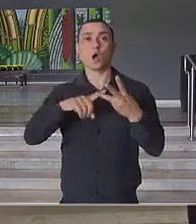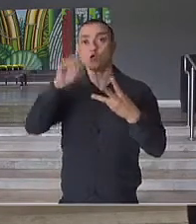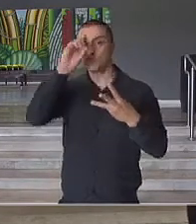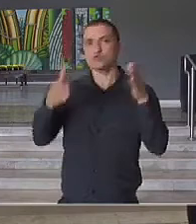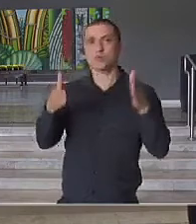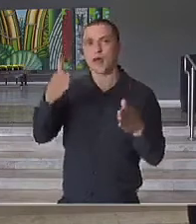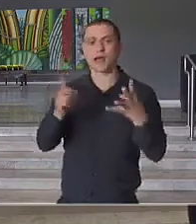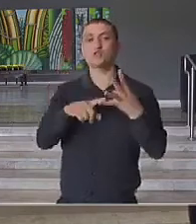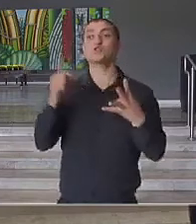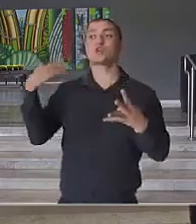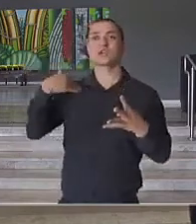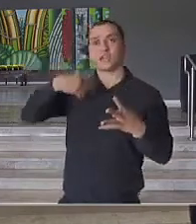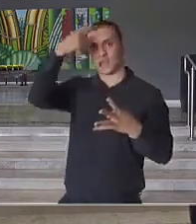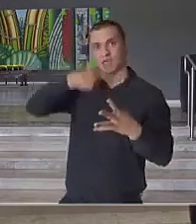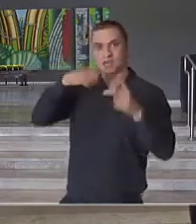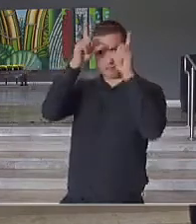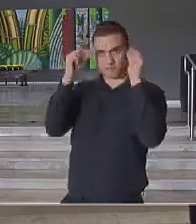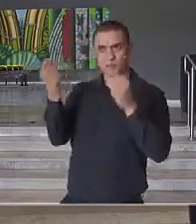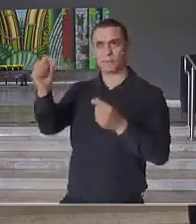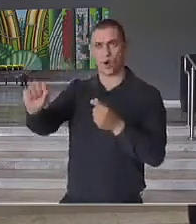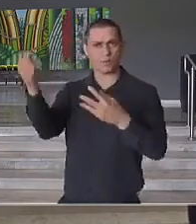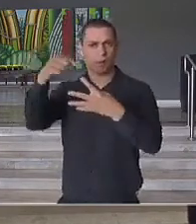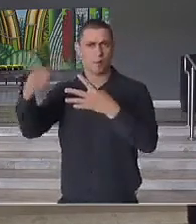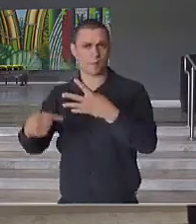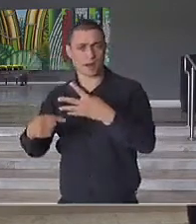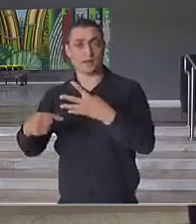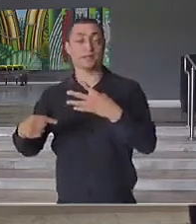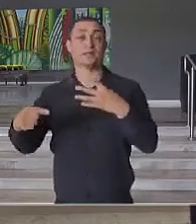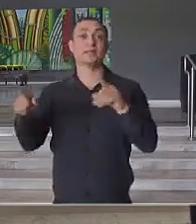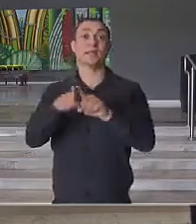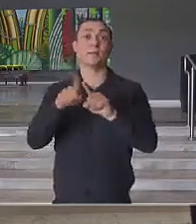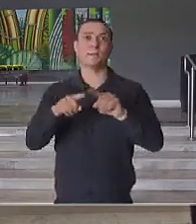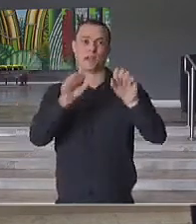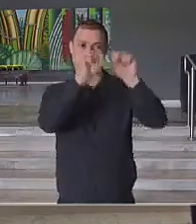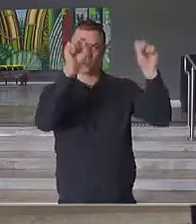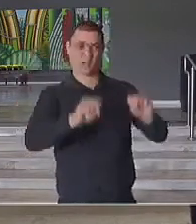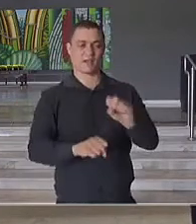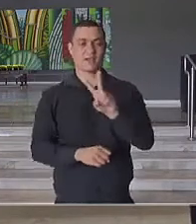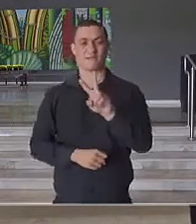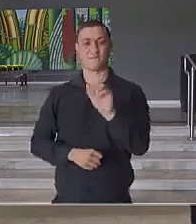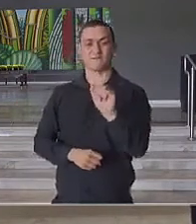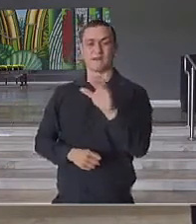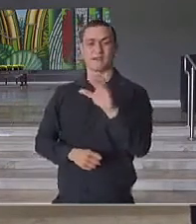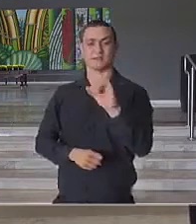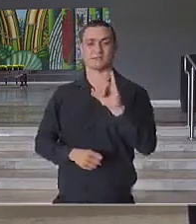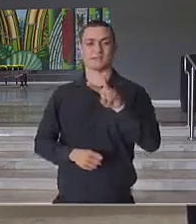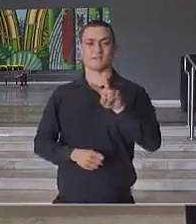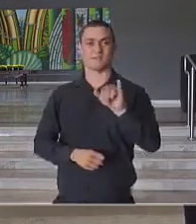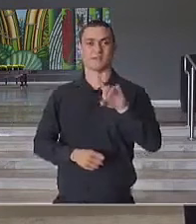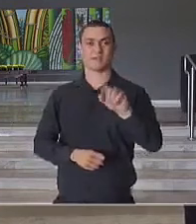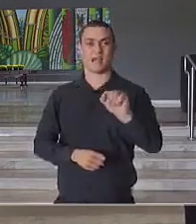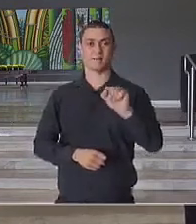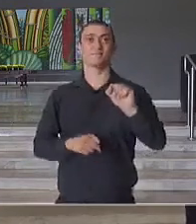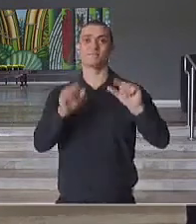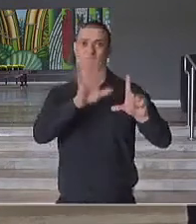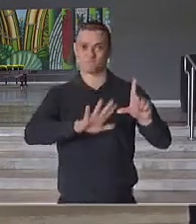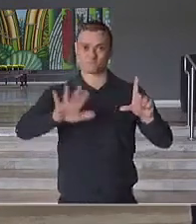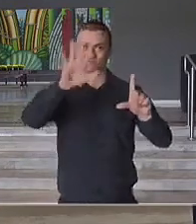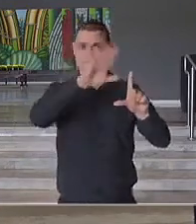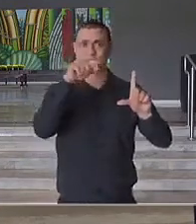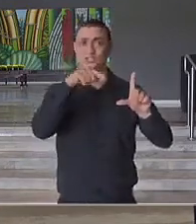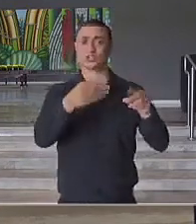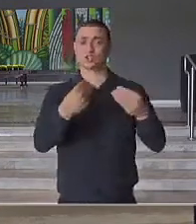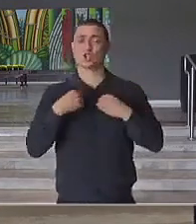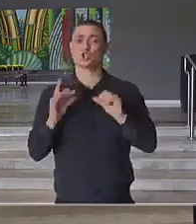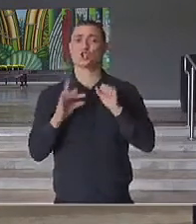dado, quem deu, são normativas técnicas, que a nossa plataforma Vacivida. E isso dá uma segurança muito